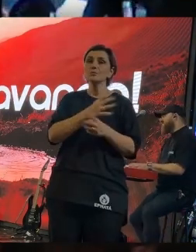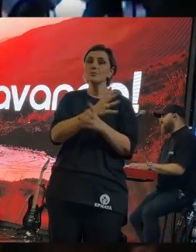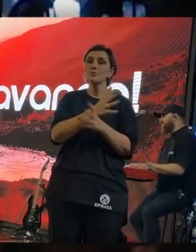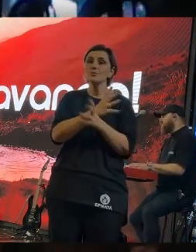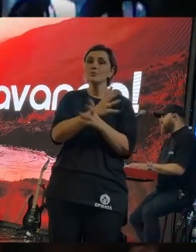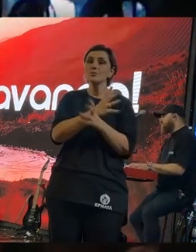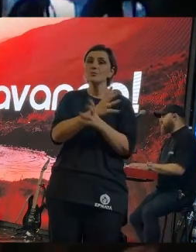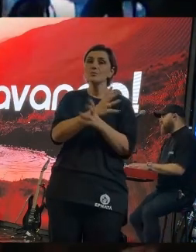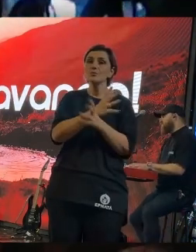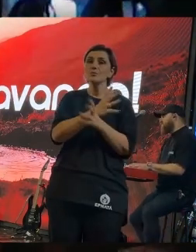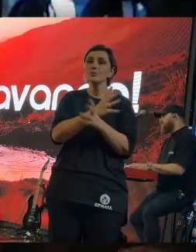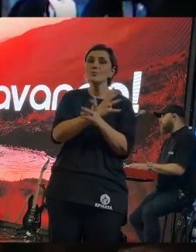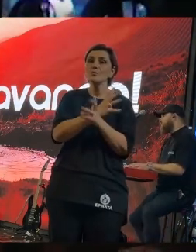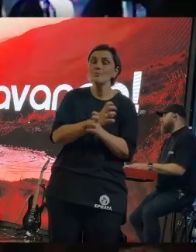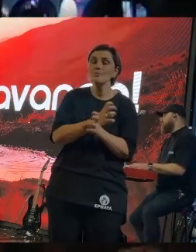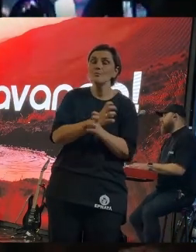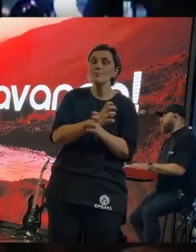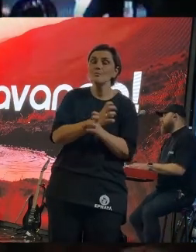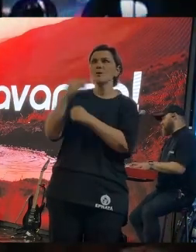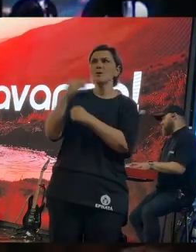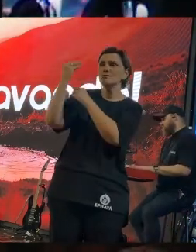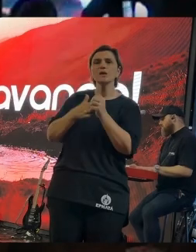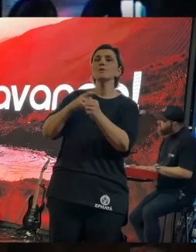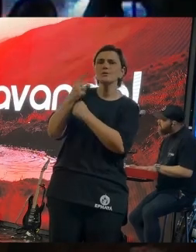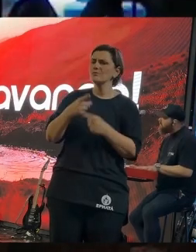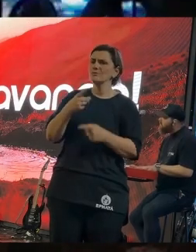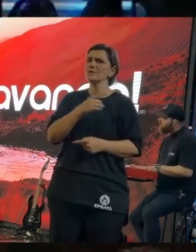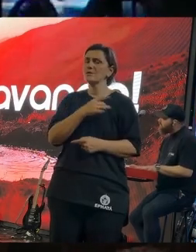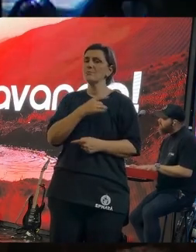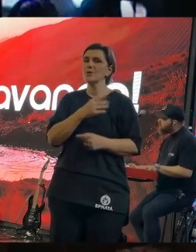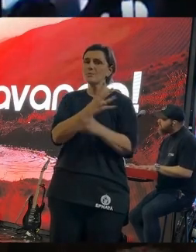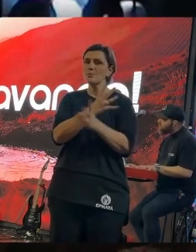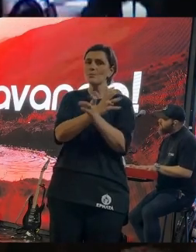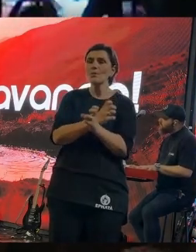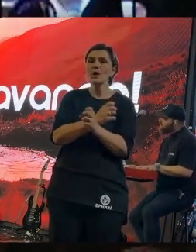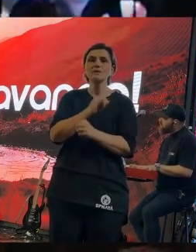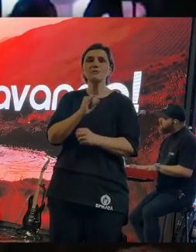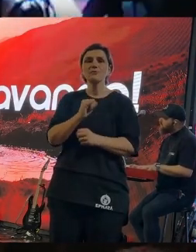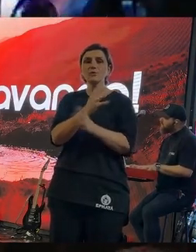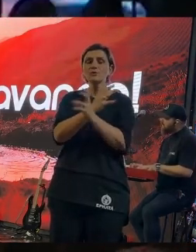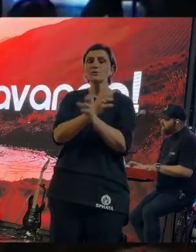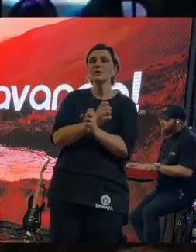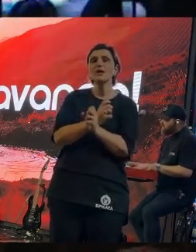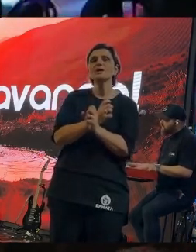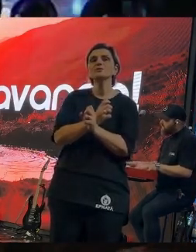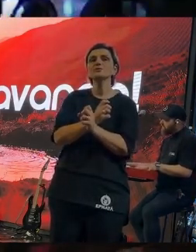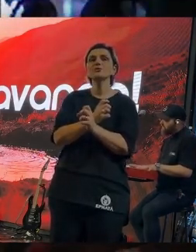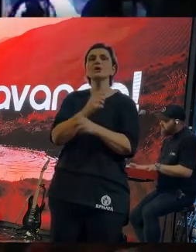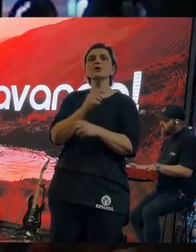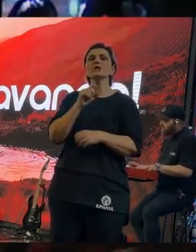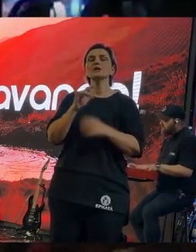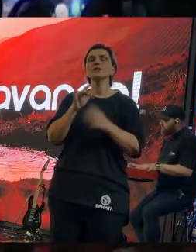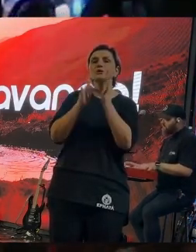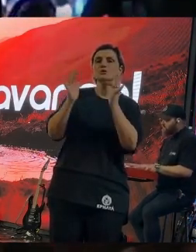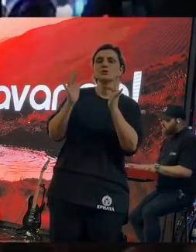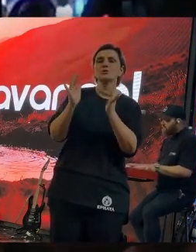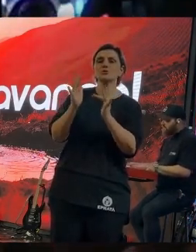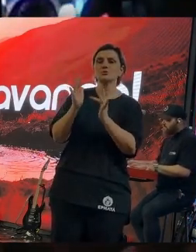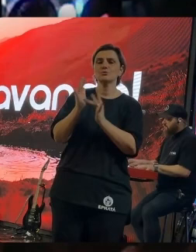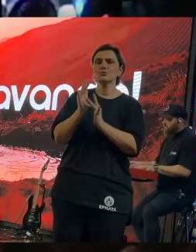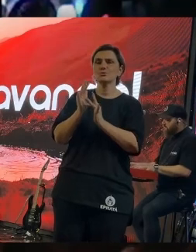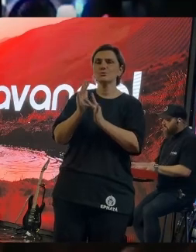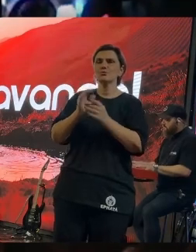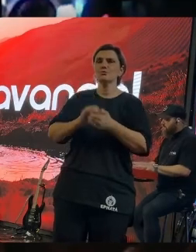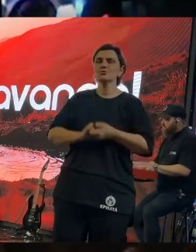direção e tem proteção? Por que você está com medo do deserto, se foi no deserto que Jesus foi